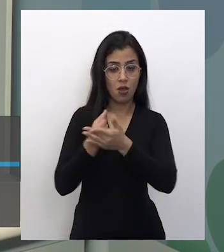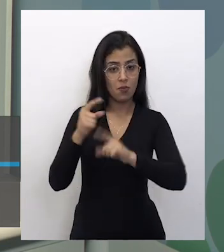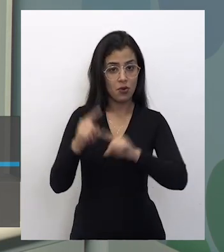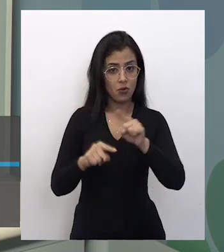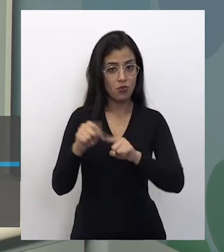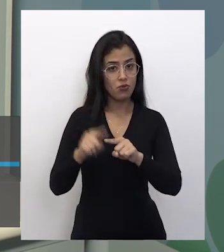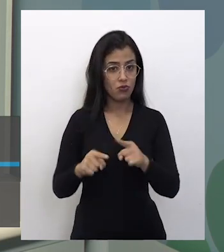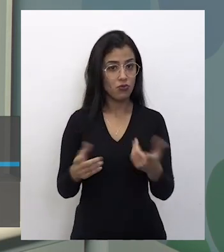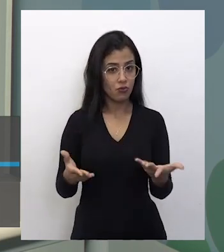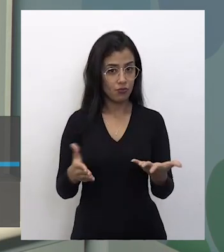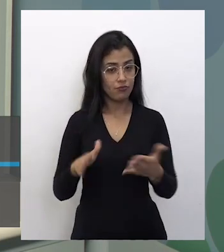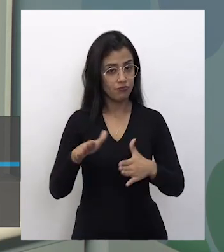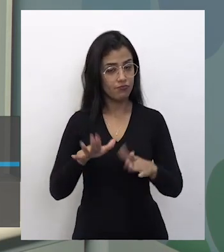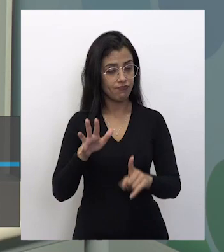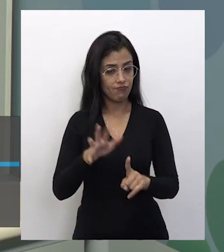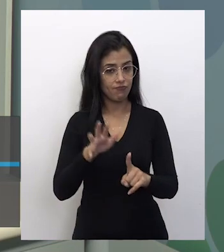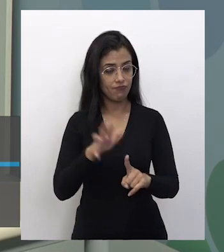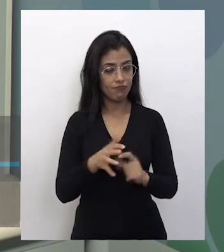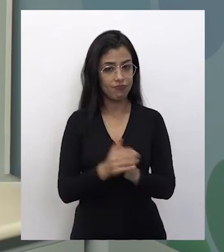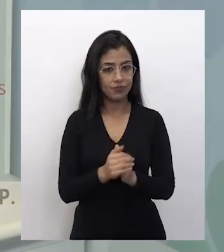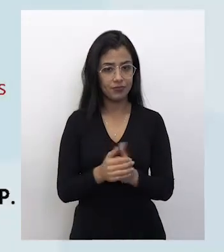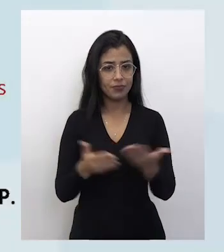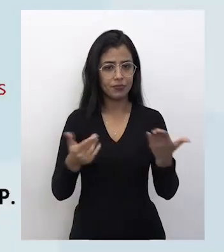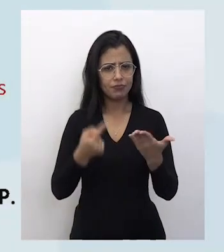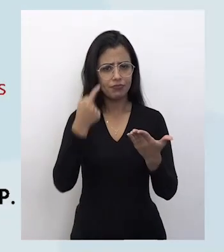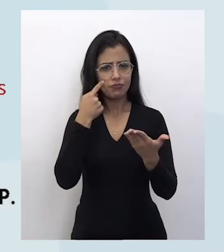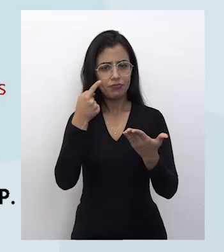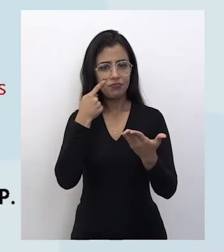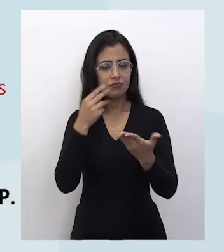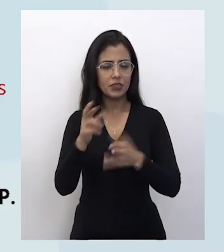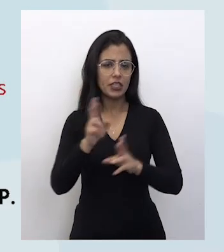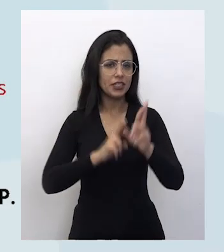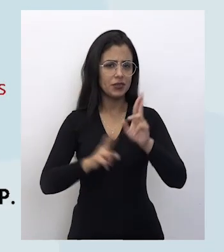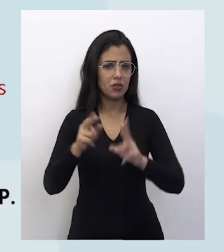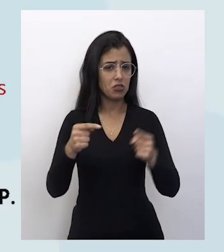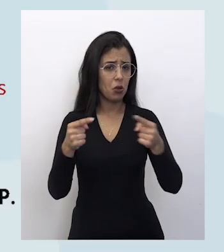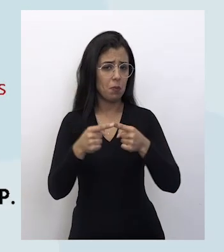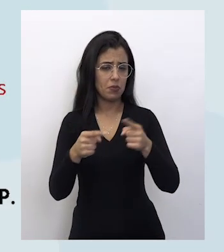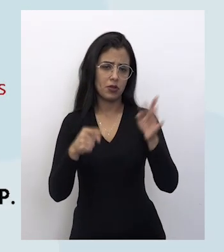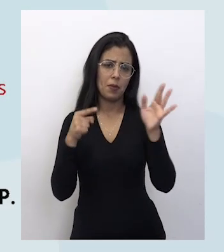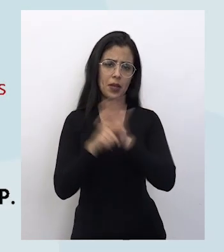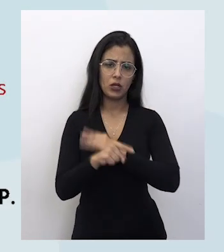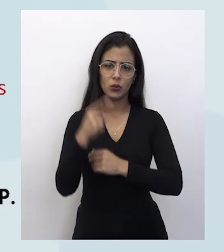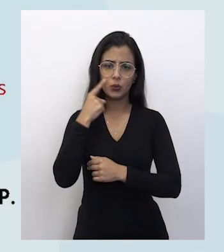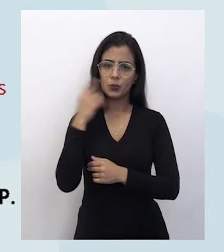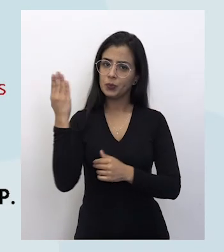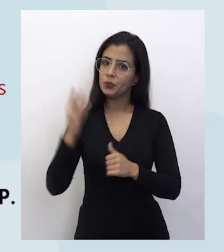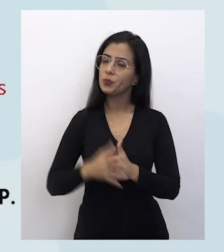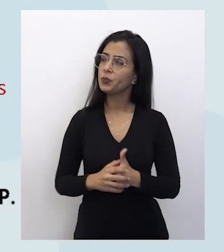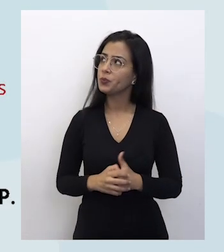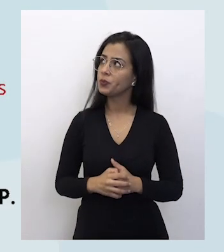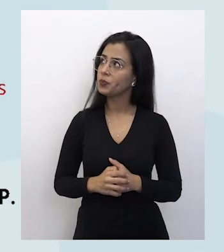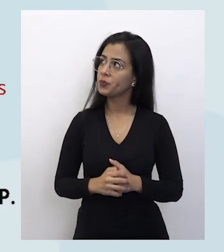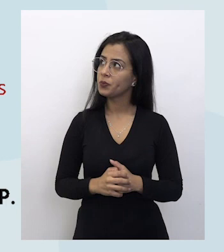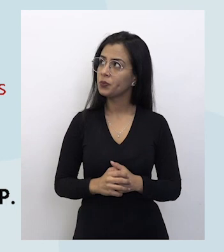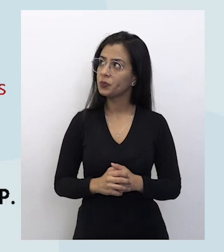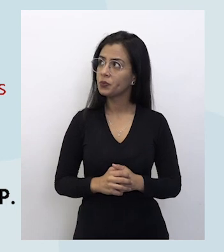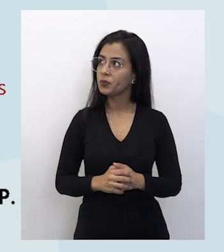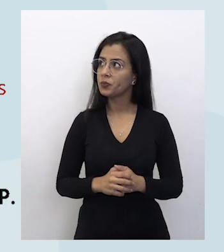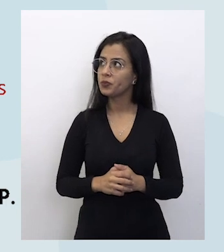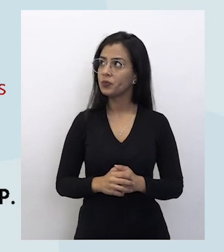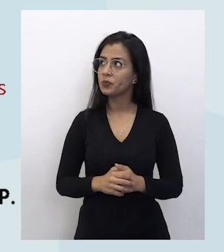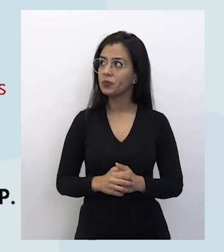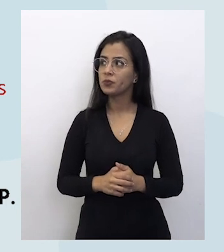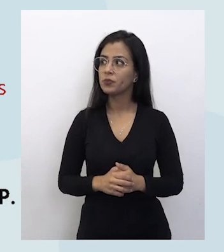atenção. Então, vamos lá conferindo aí as nossas possíveis respostas para as questões. Então, eu coloquei para vocês assim que realmente